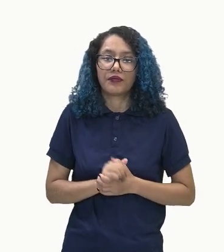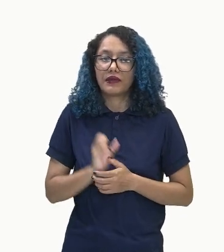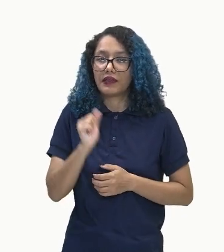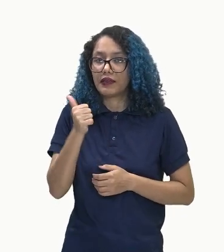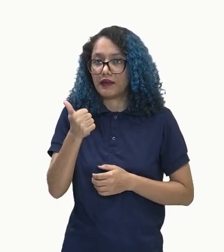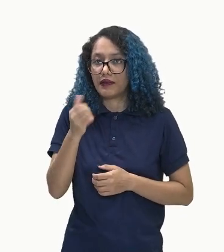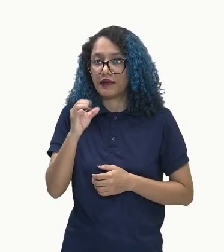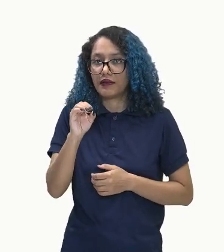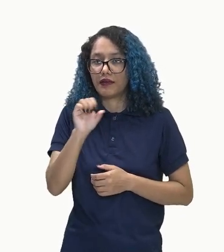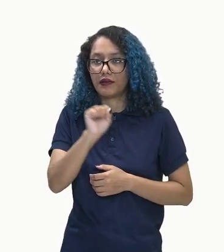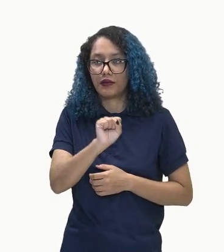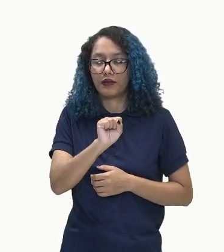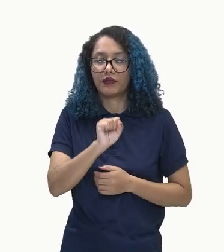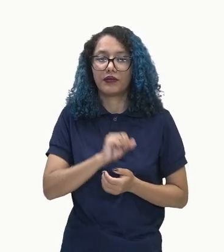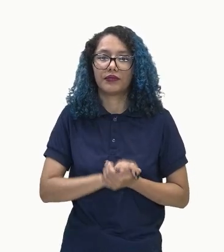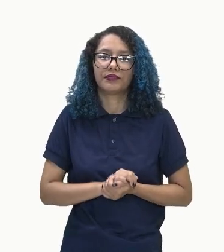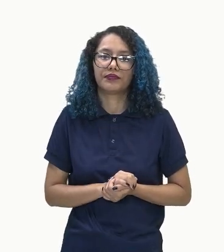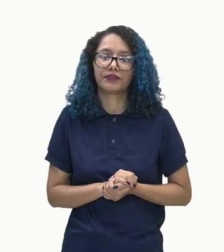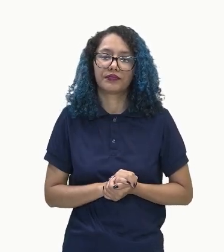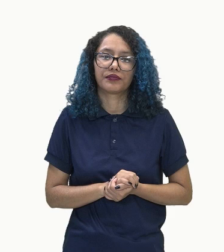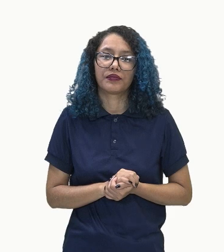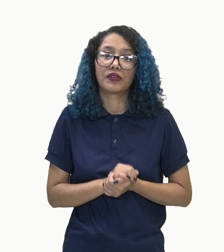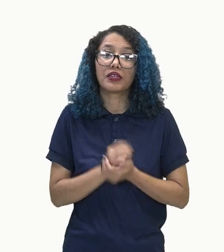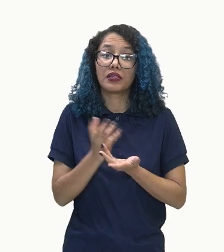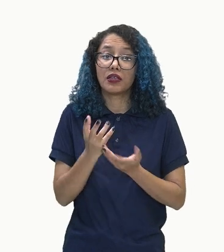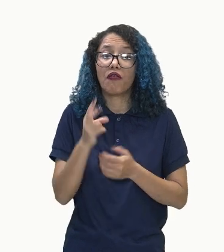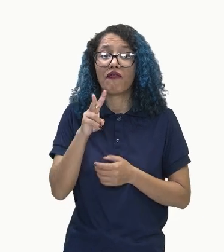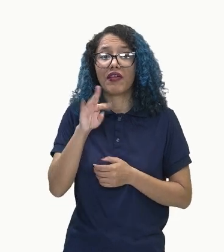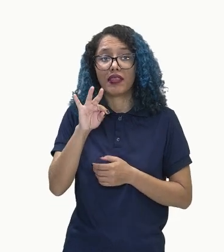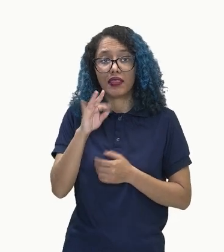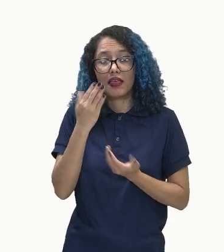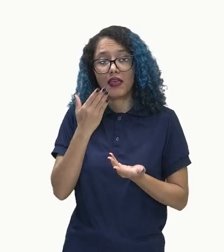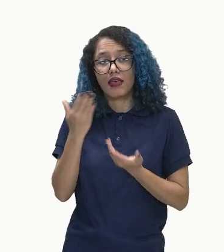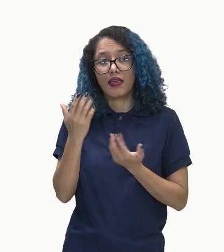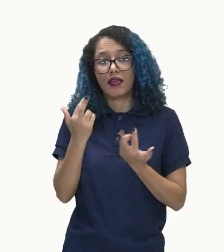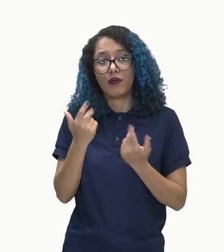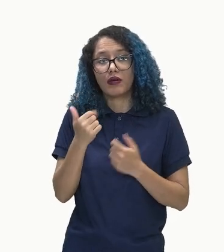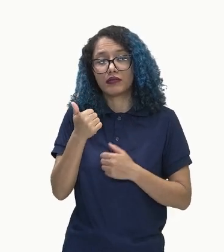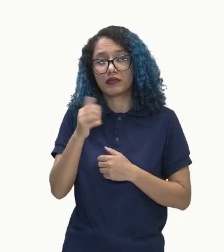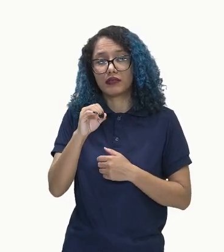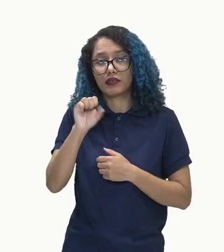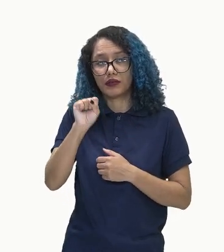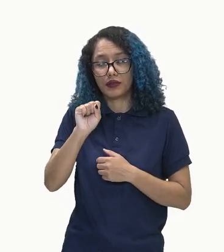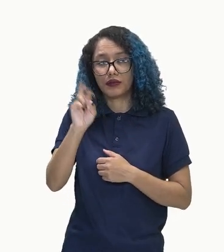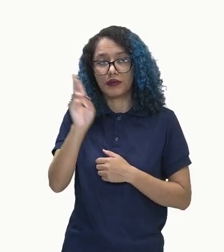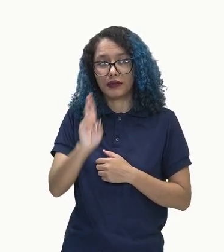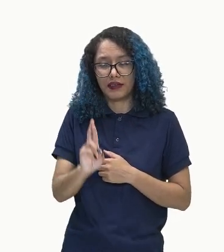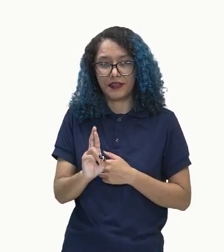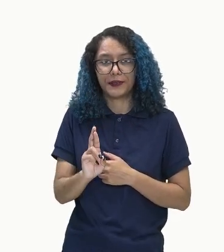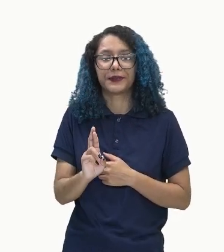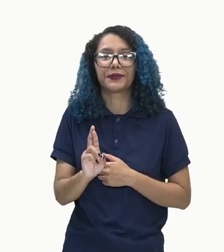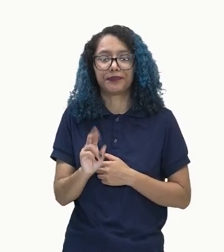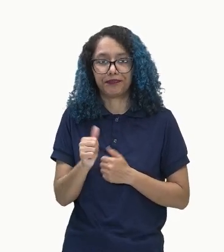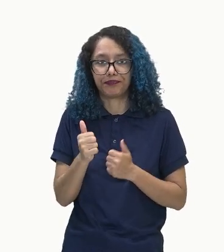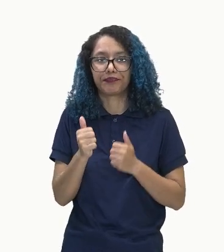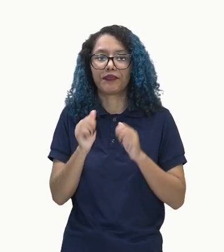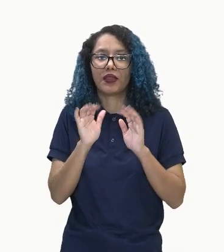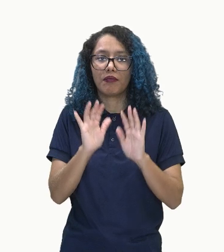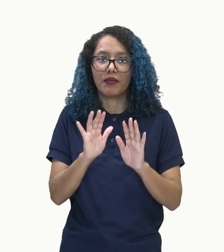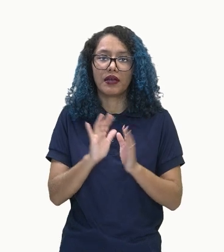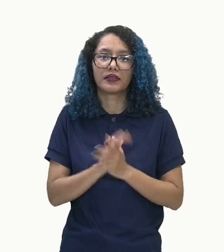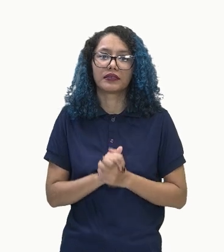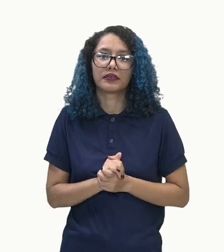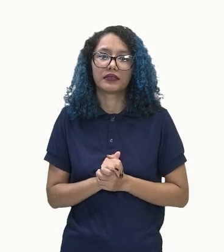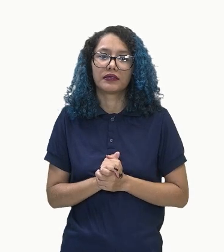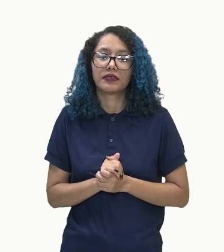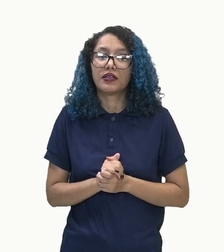108. Quer dizer que o vale transporte é de R$ 108. Tudo bem? Mas quanto é o